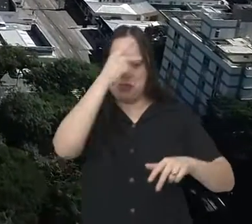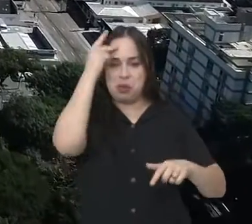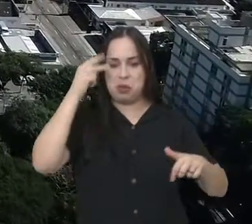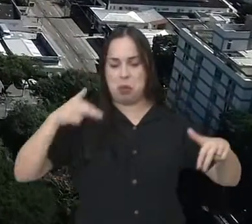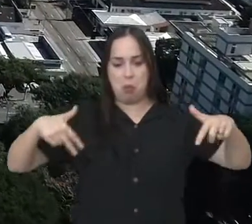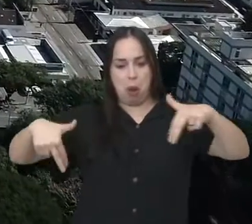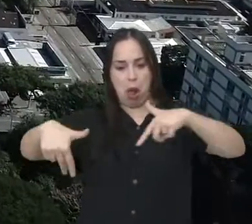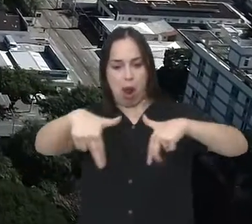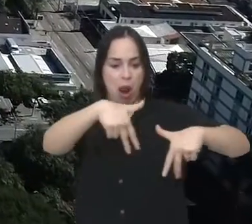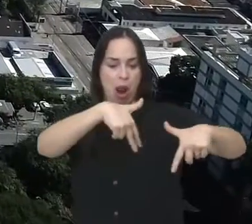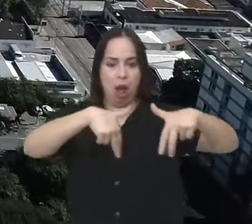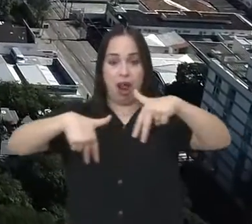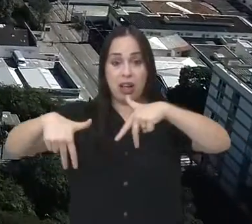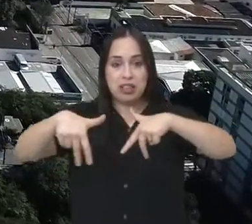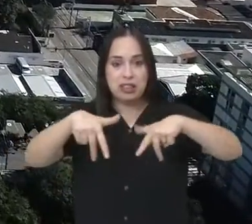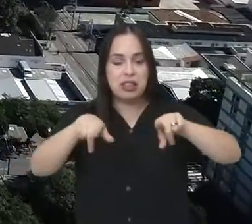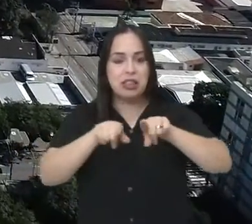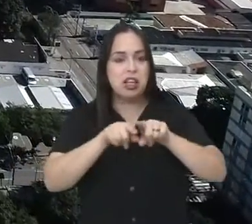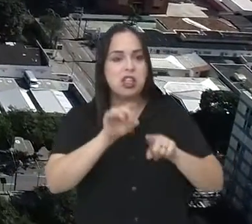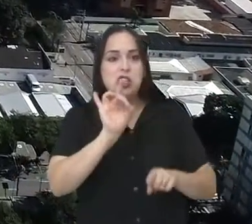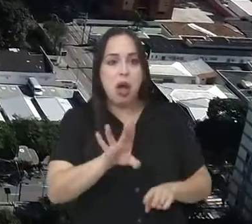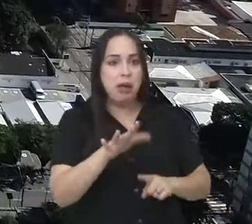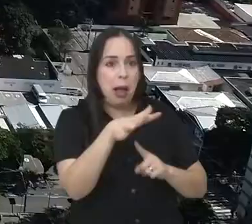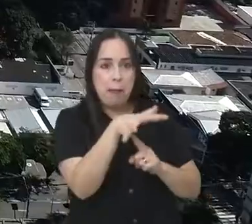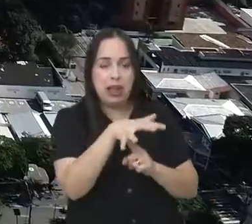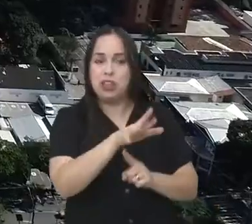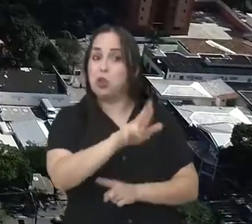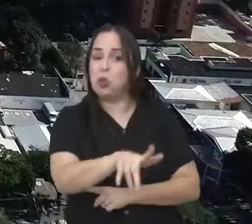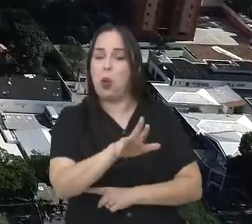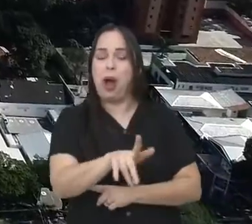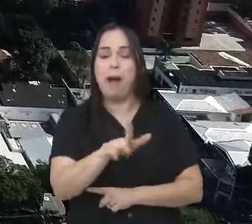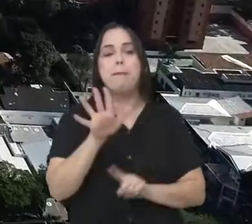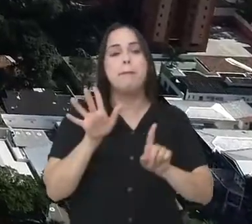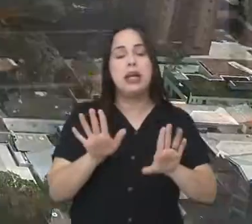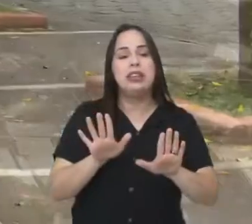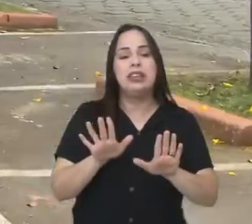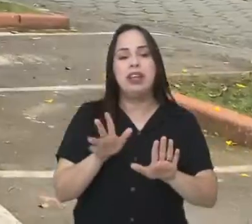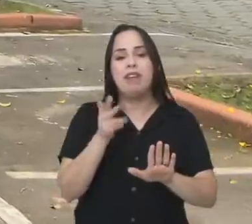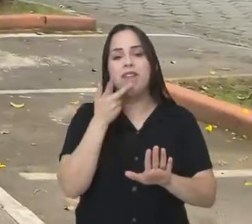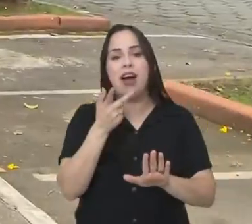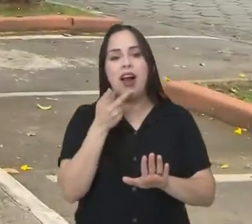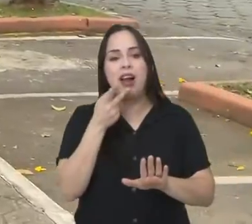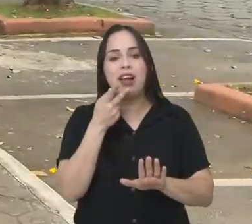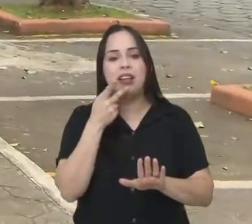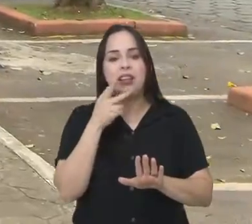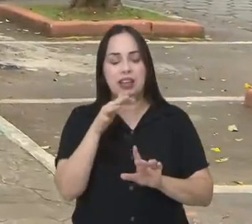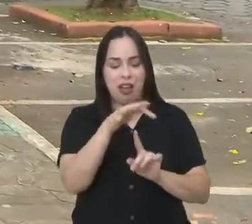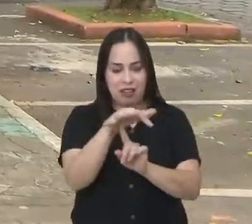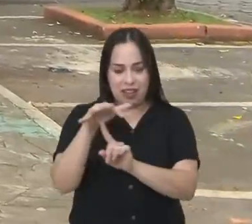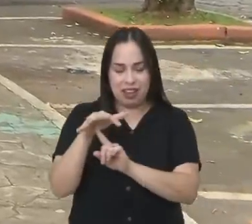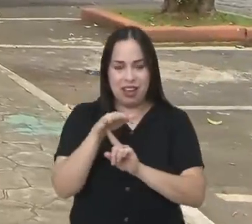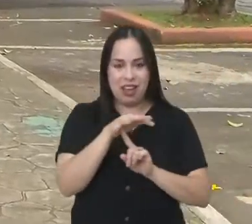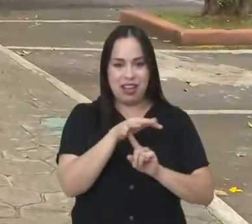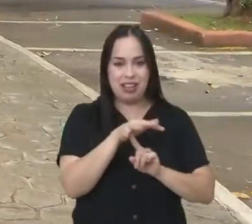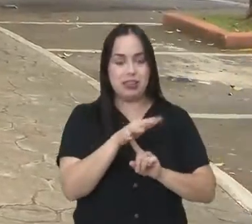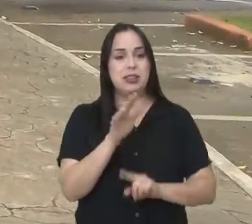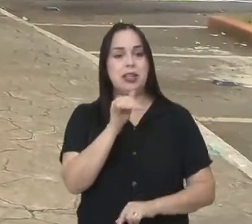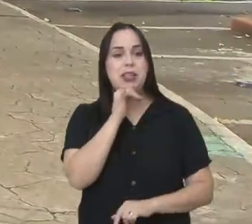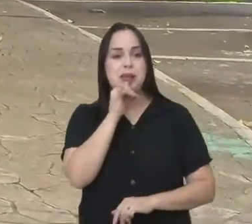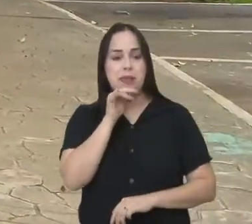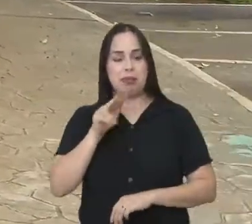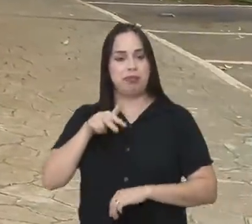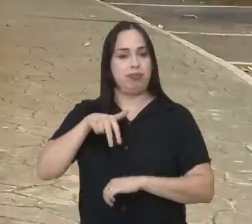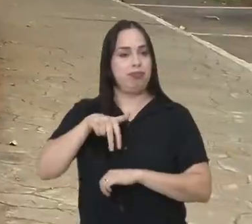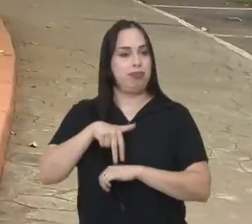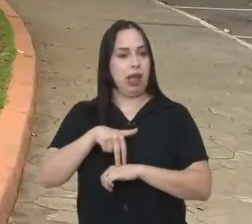movimento, não só da praça em si. É que assim, quando eu falo em praça, mas quando eu estou aqui na praça